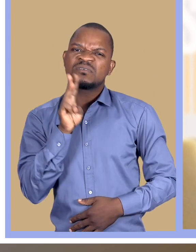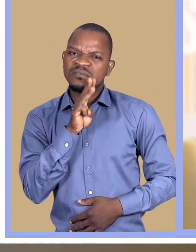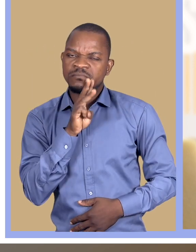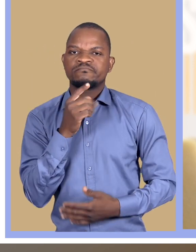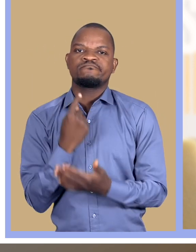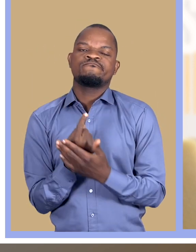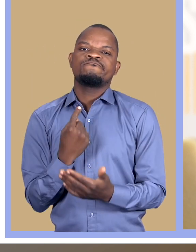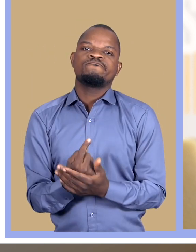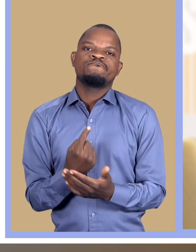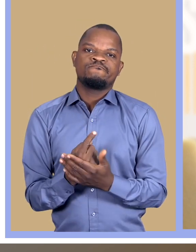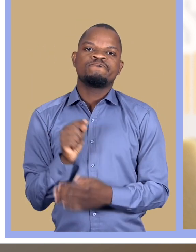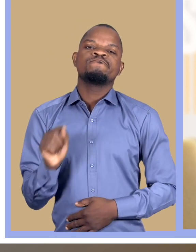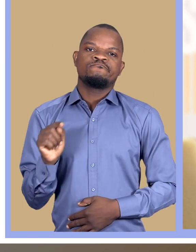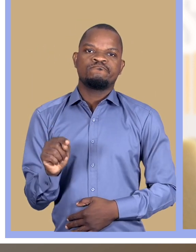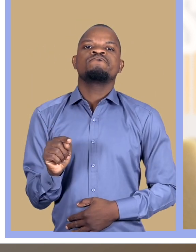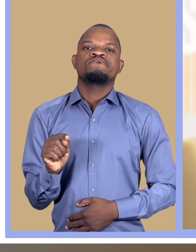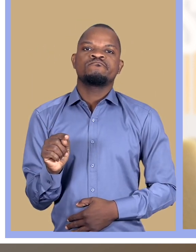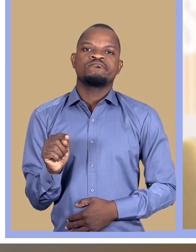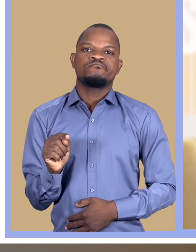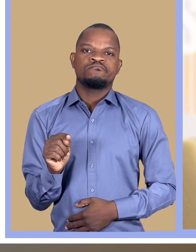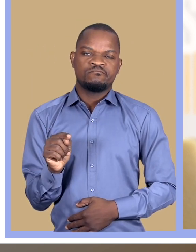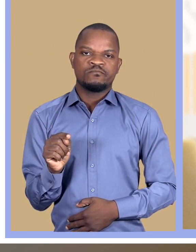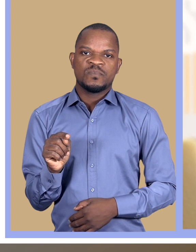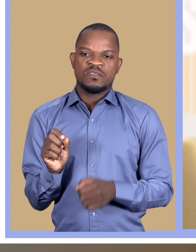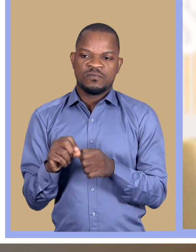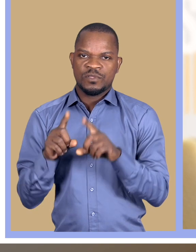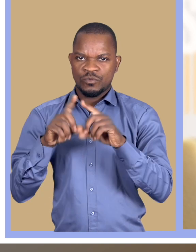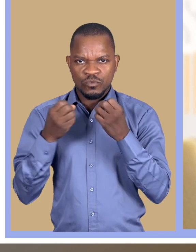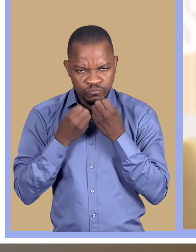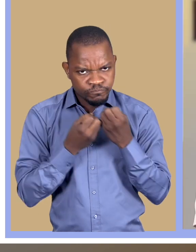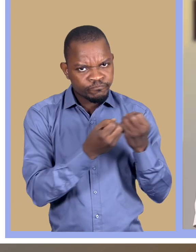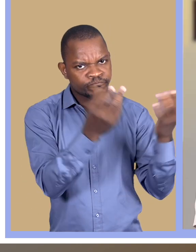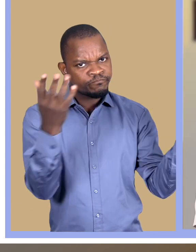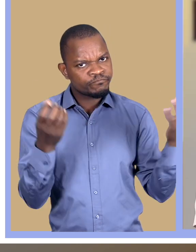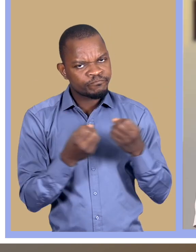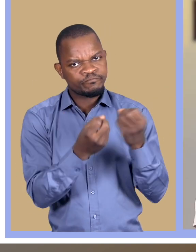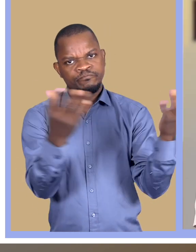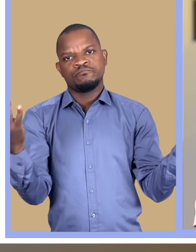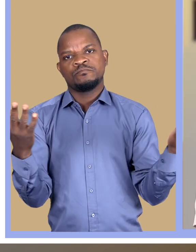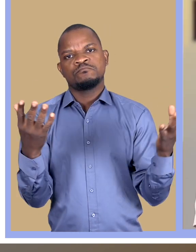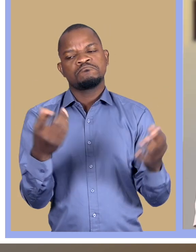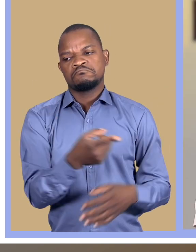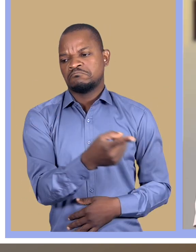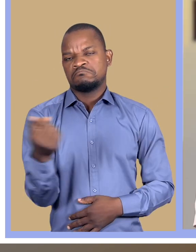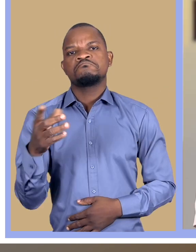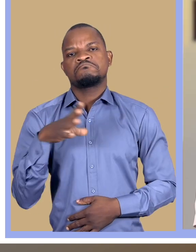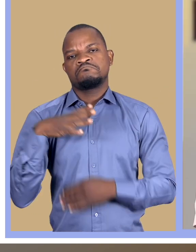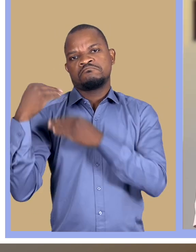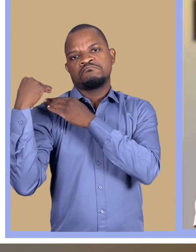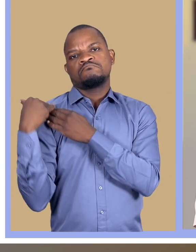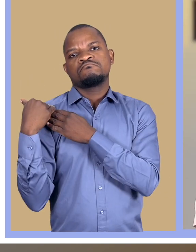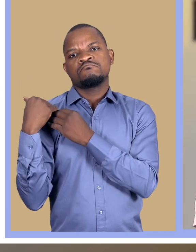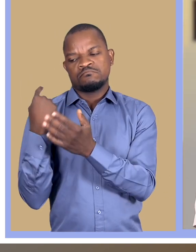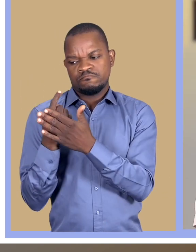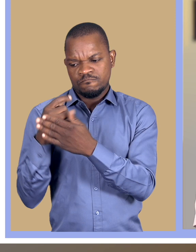Então, temos esse potencial muito grande. A imprensa e toda a mídia social também está a trabalhar nesse